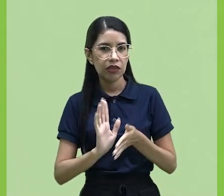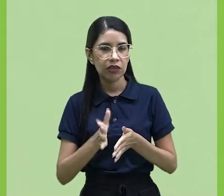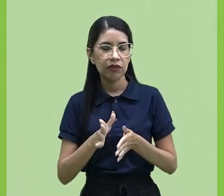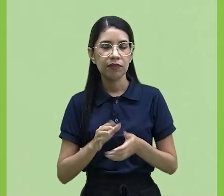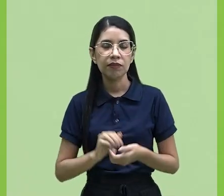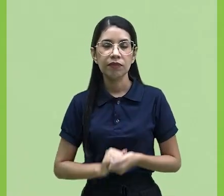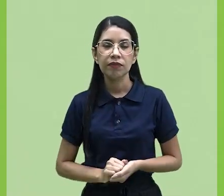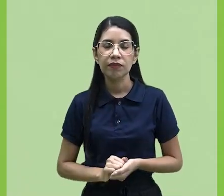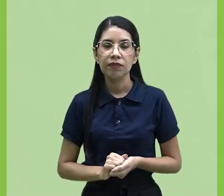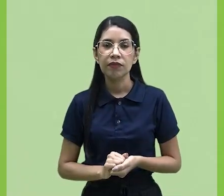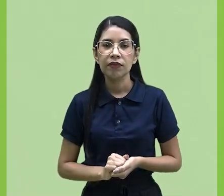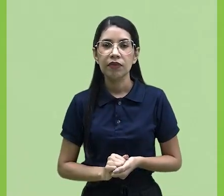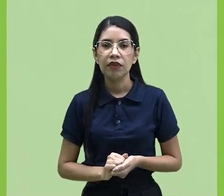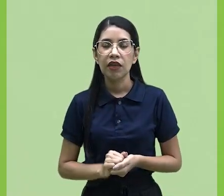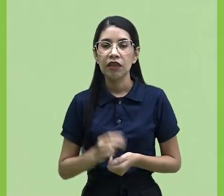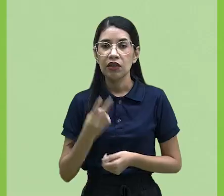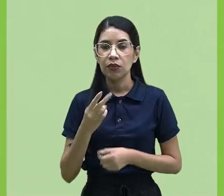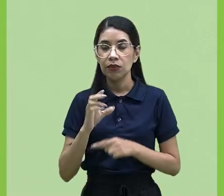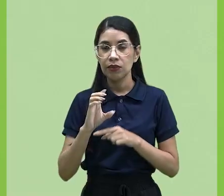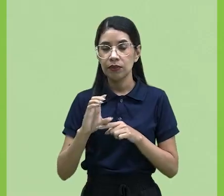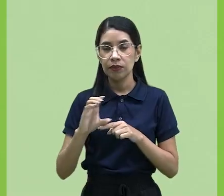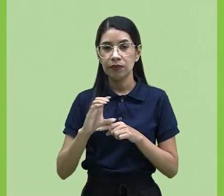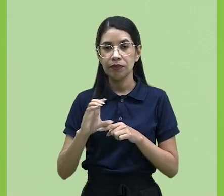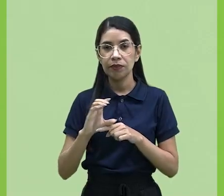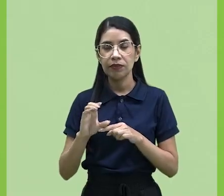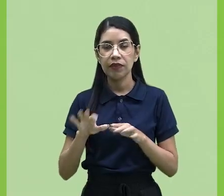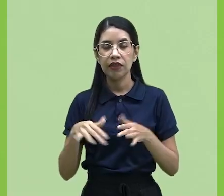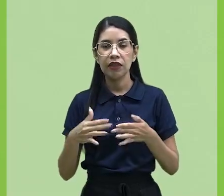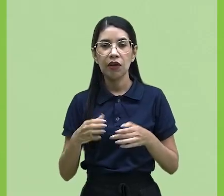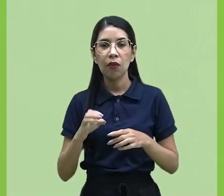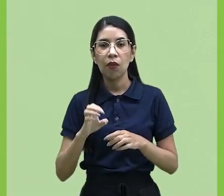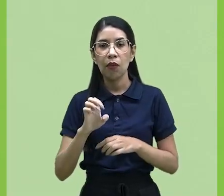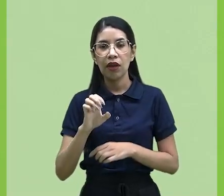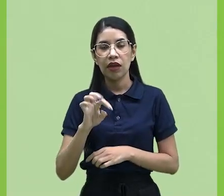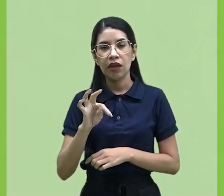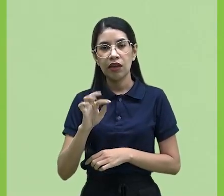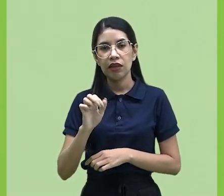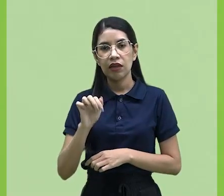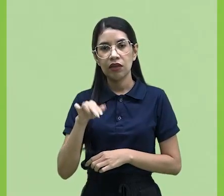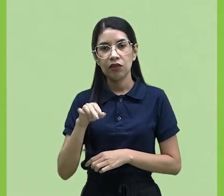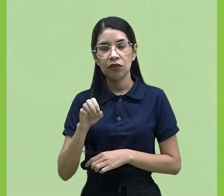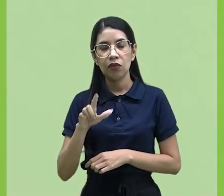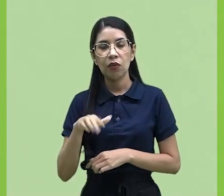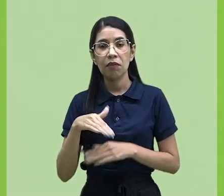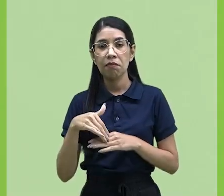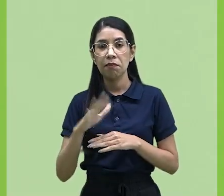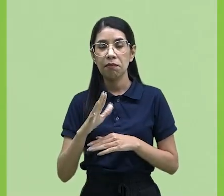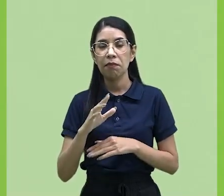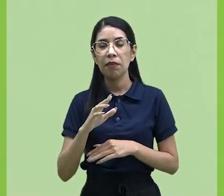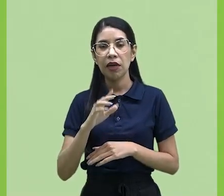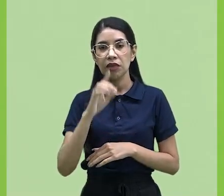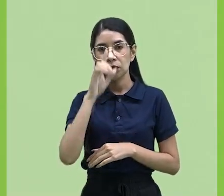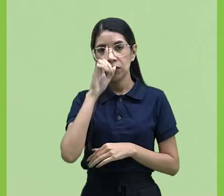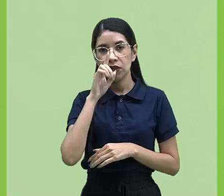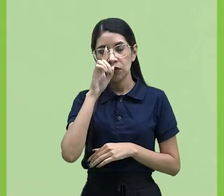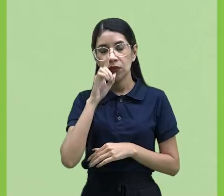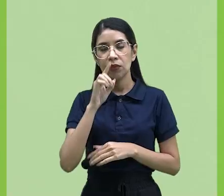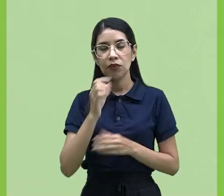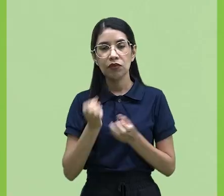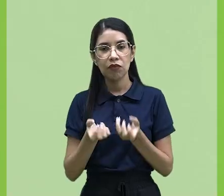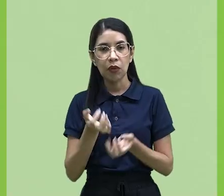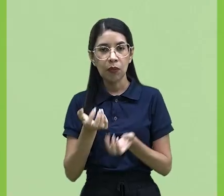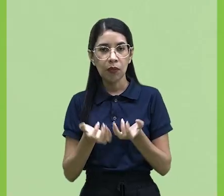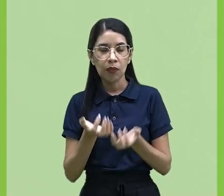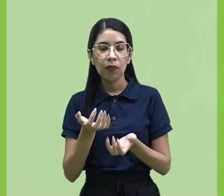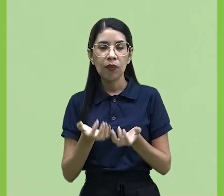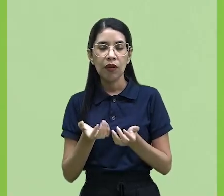um dos exemplos de cadeia, né, só com 2 carbonos. Então, o etanol, ele é mais volátil ainda que a gasolina. Então, percebam